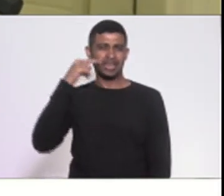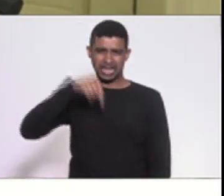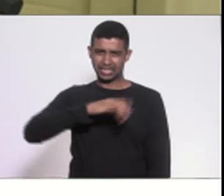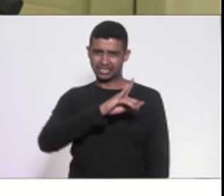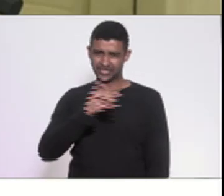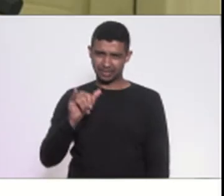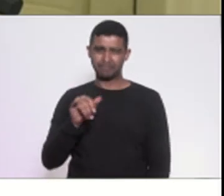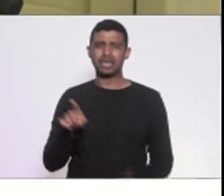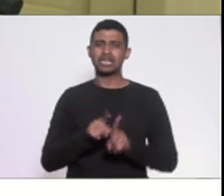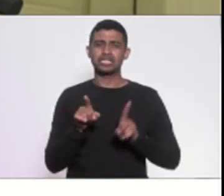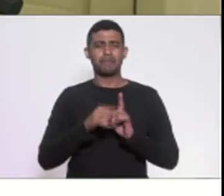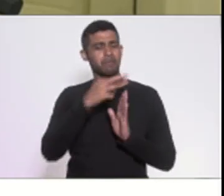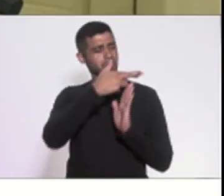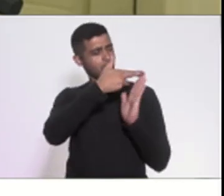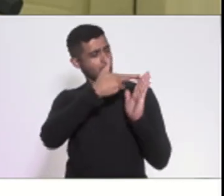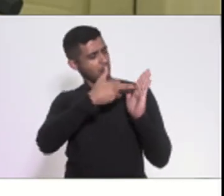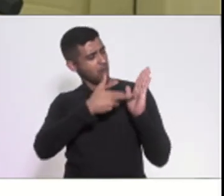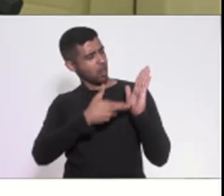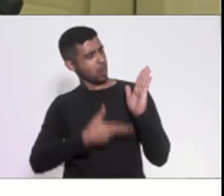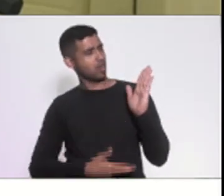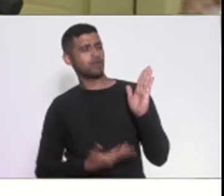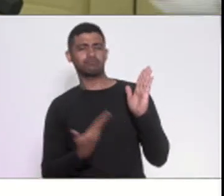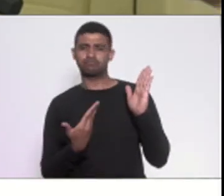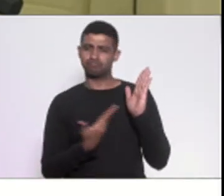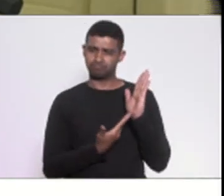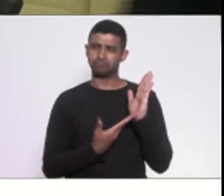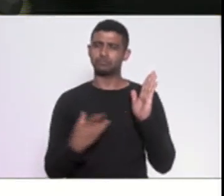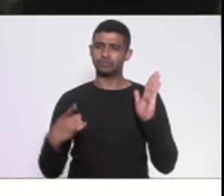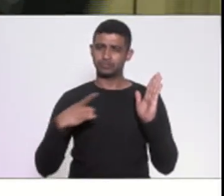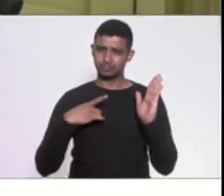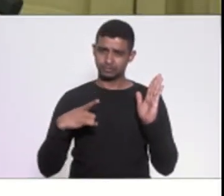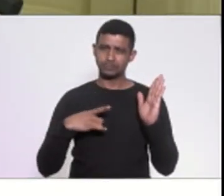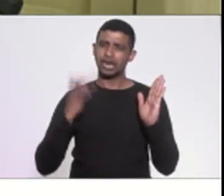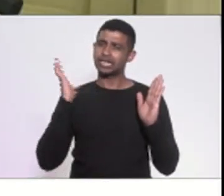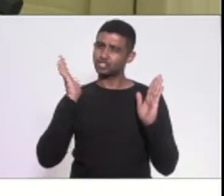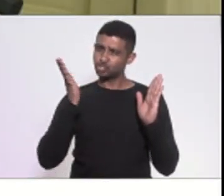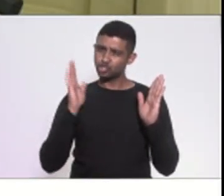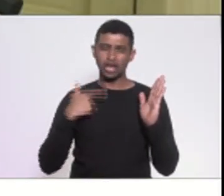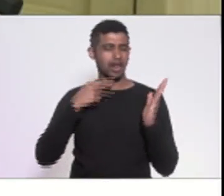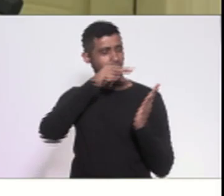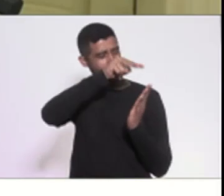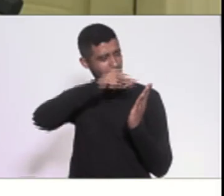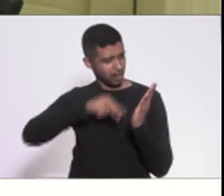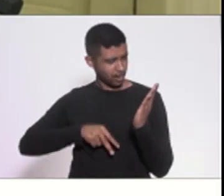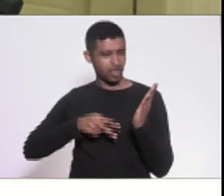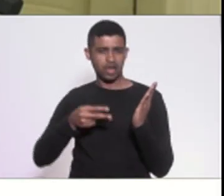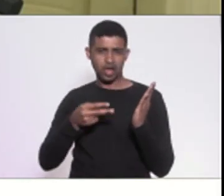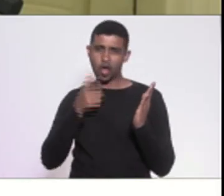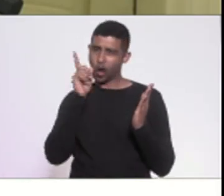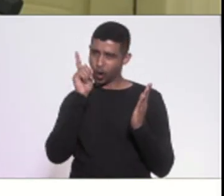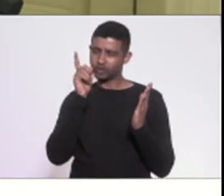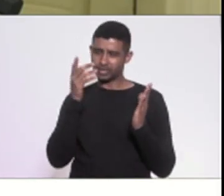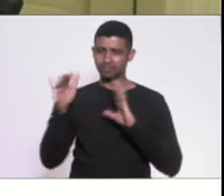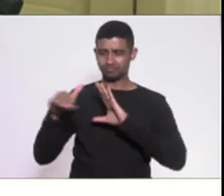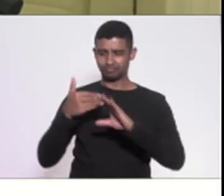CPI, por esse relatório, que nós tivemos já acesso a partir de ontem,